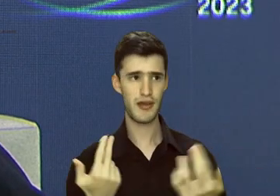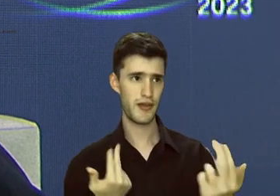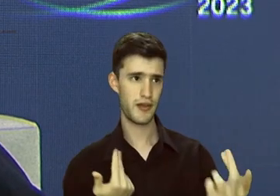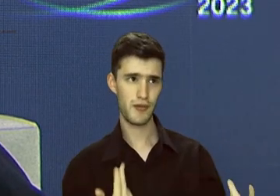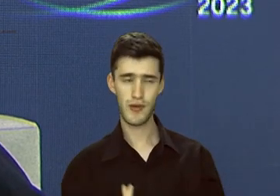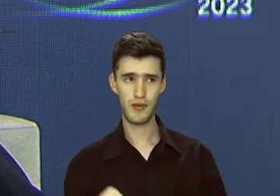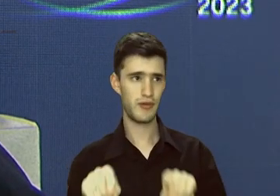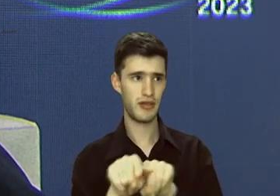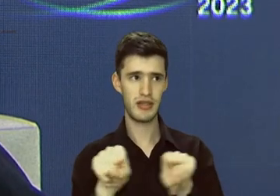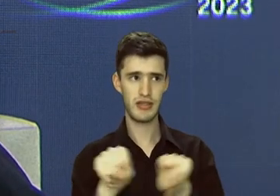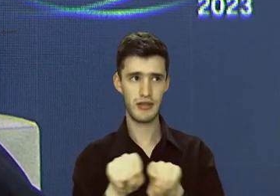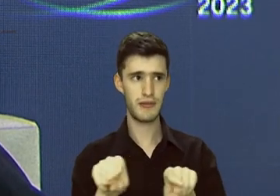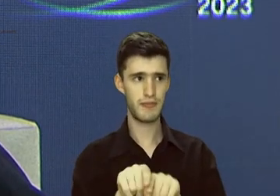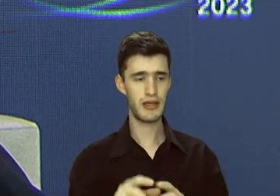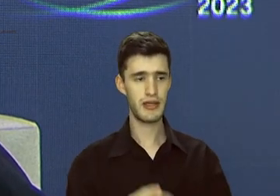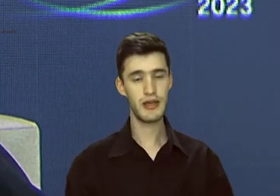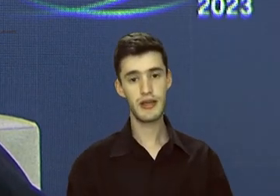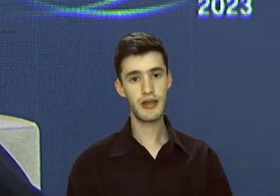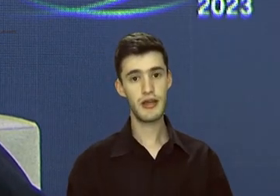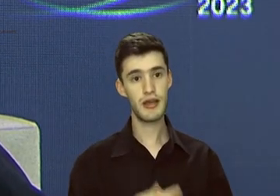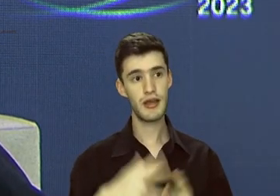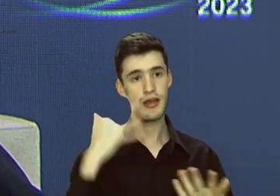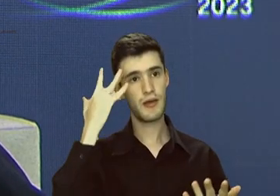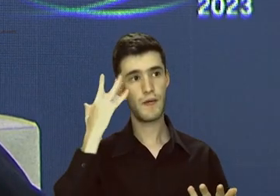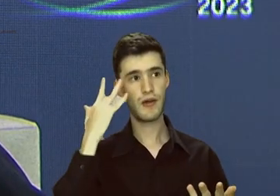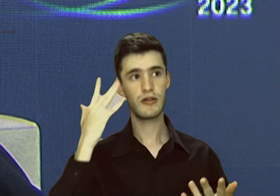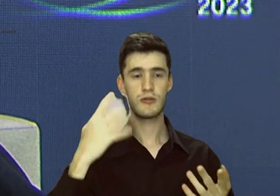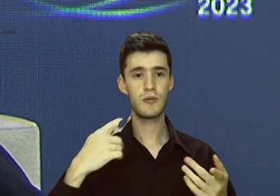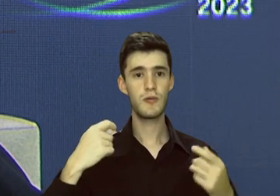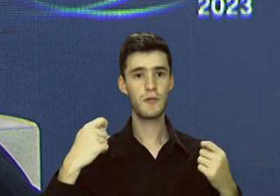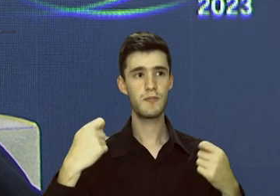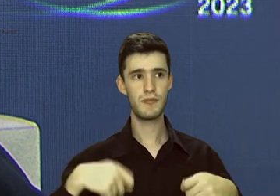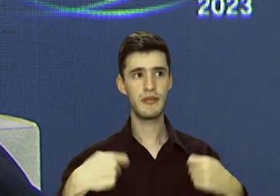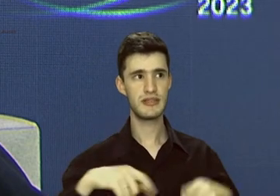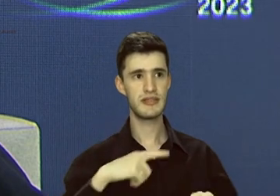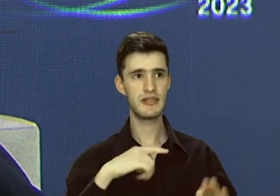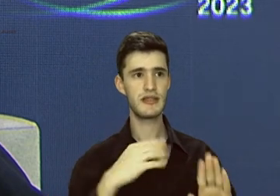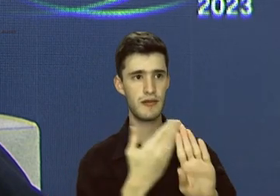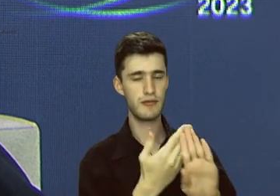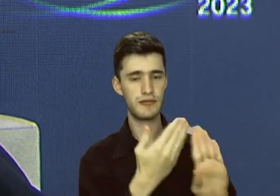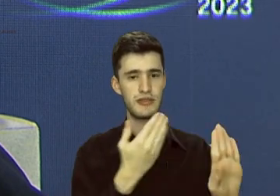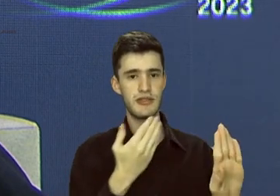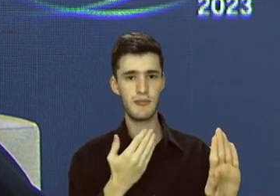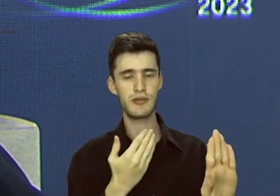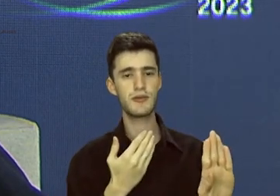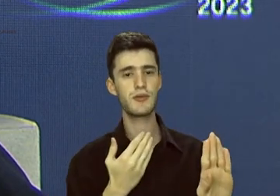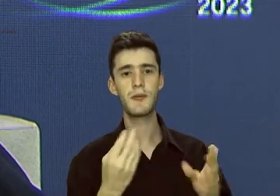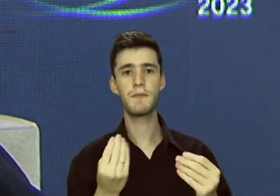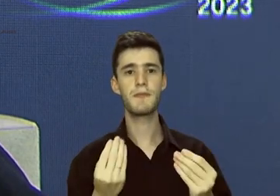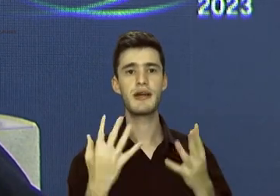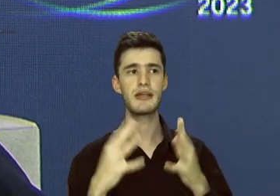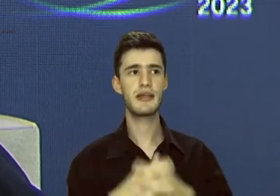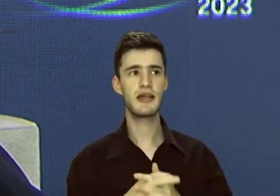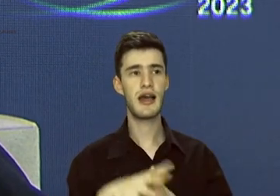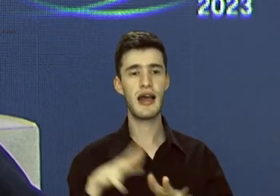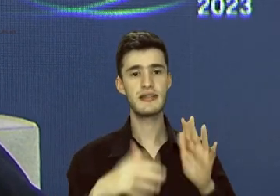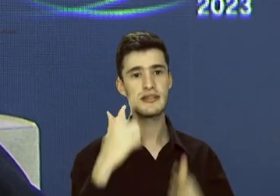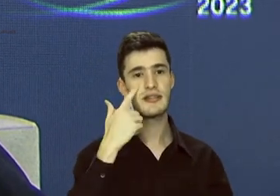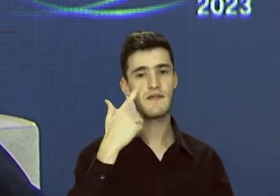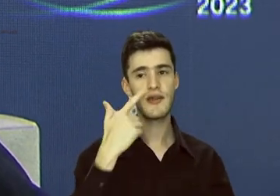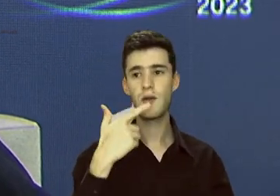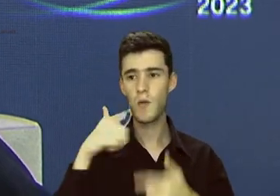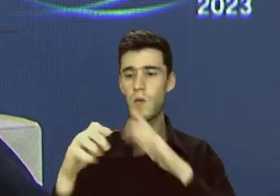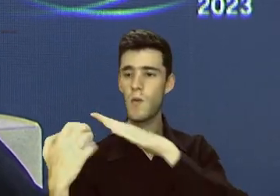requer até um distanciamento assim para você não ficar você fica olhando às vezes concorrentes ou outras